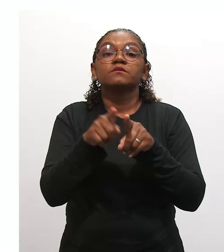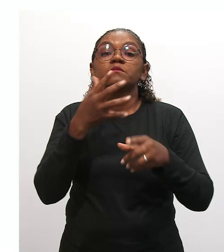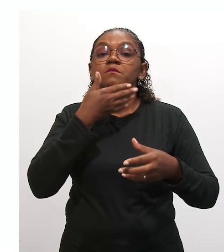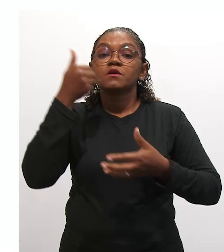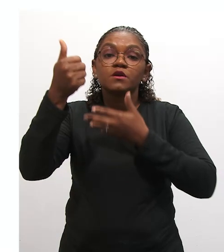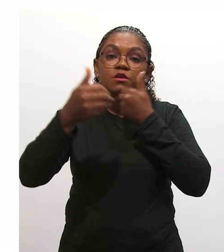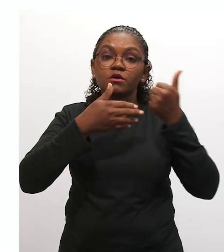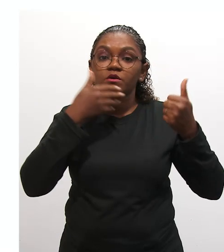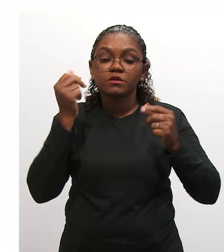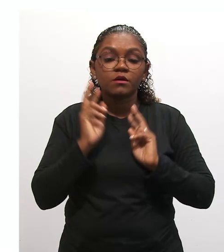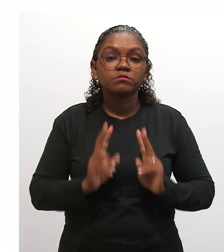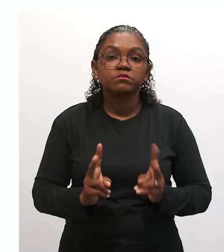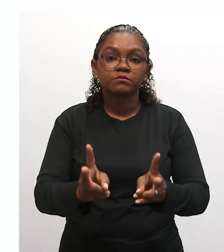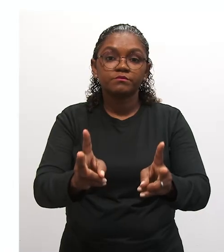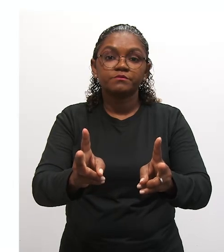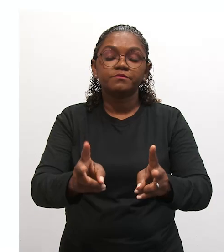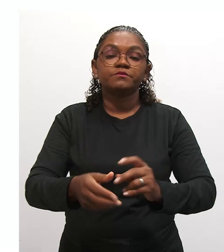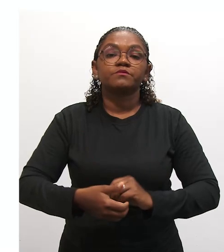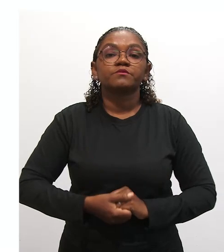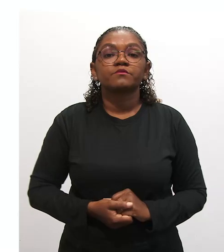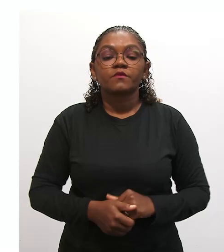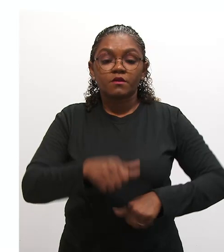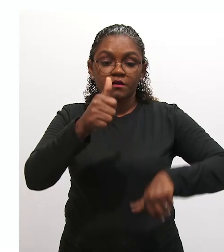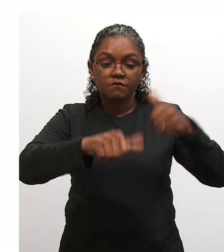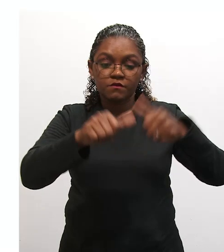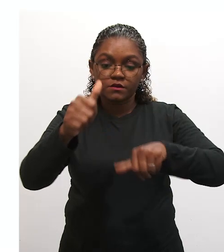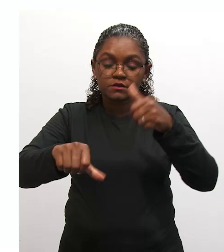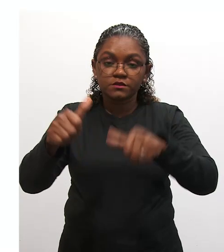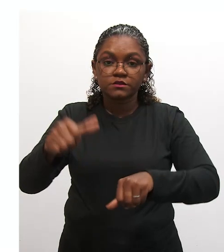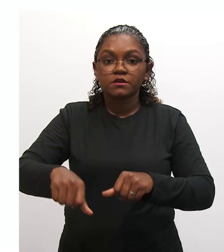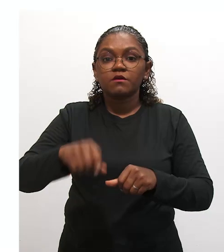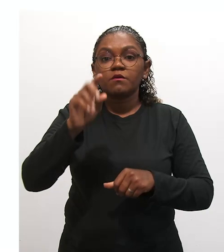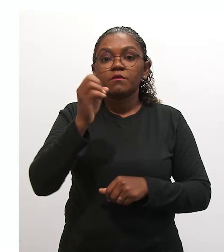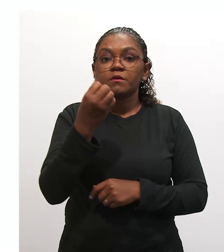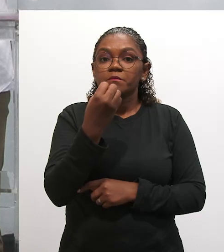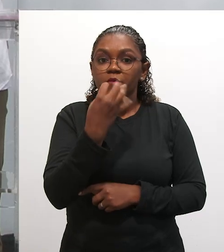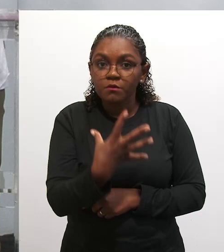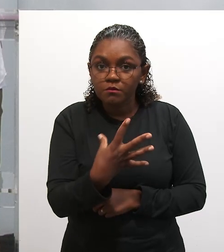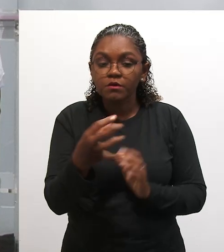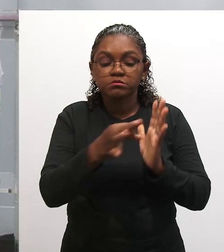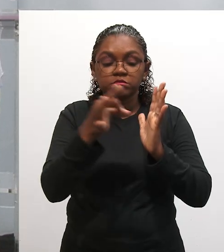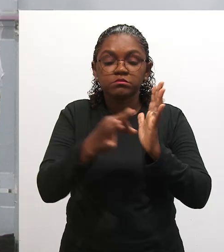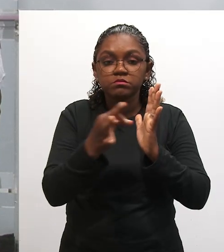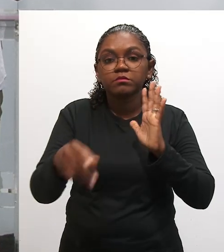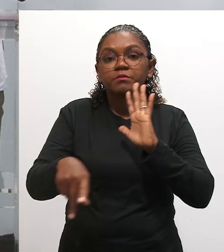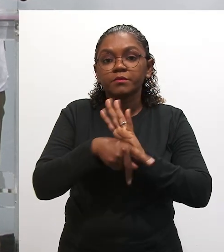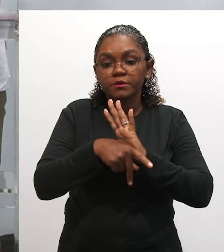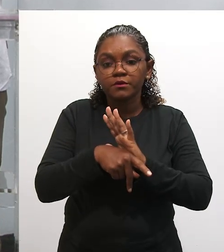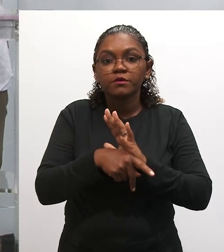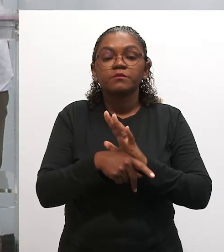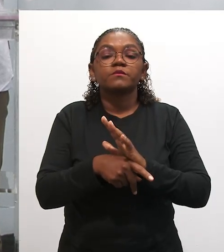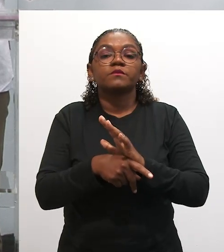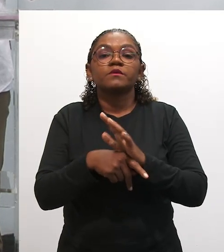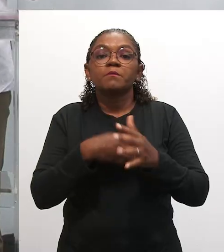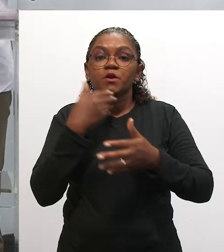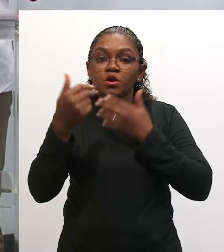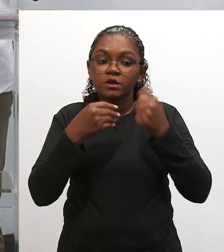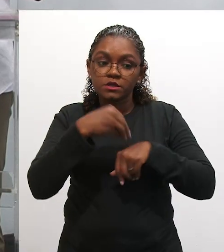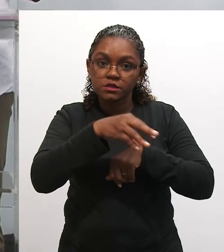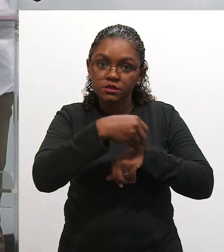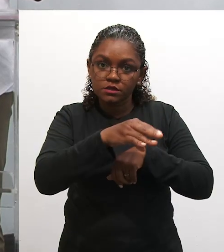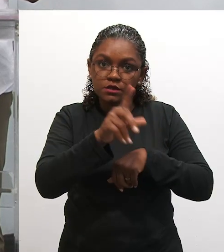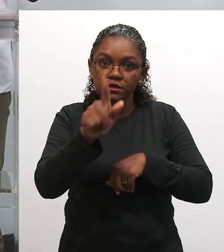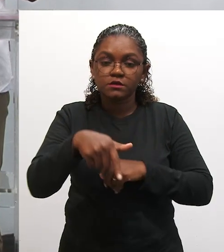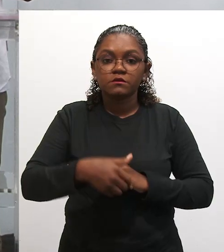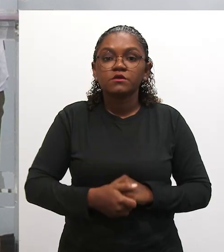e melhoria contínua. Avaliações ela é uma ferramenta crítica que orienta essa melhoria. Ela